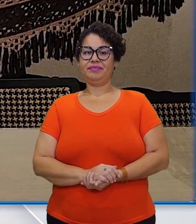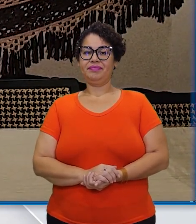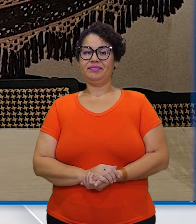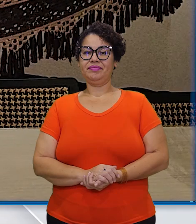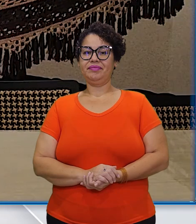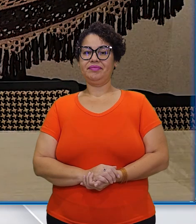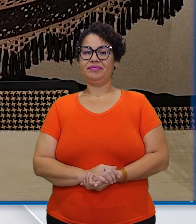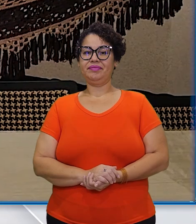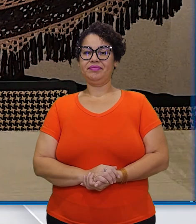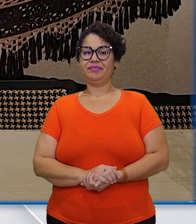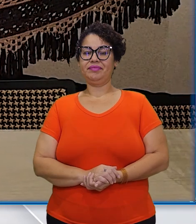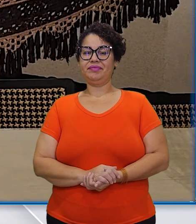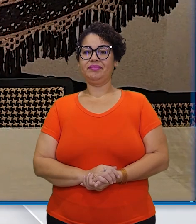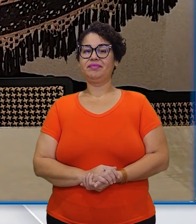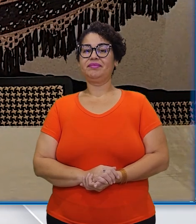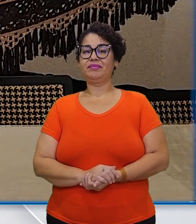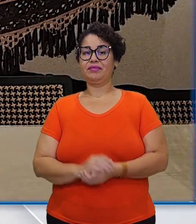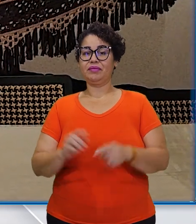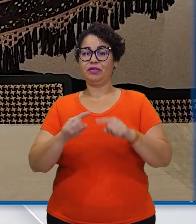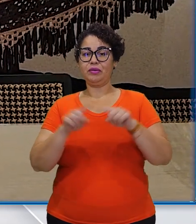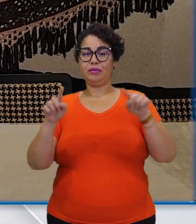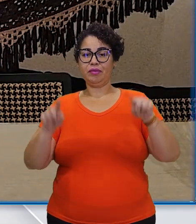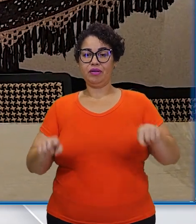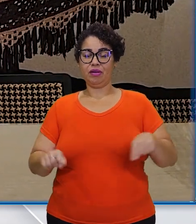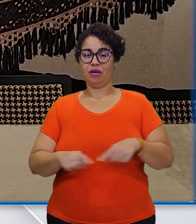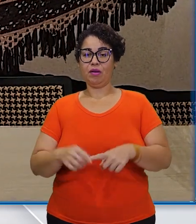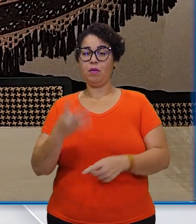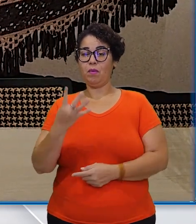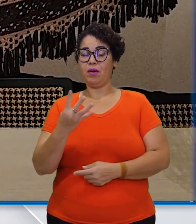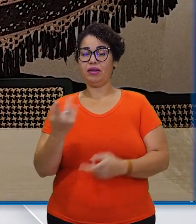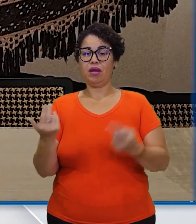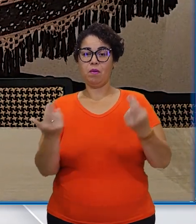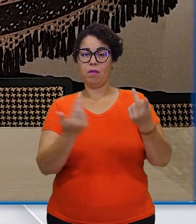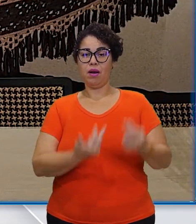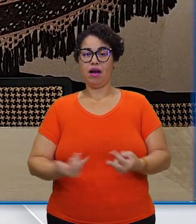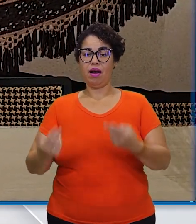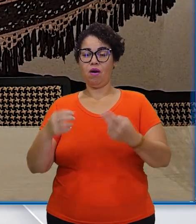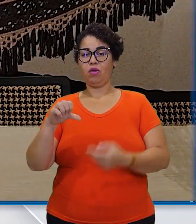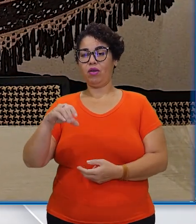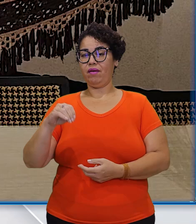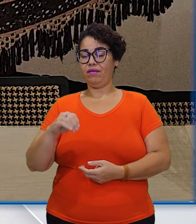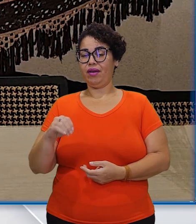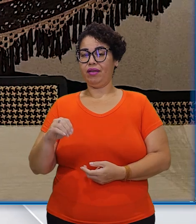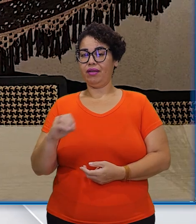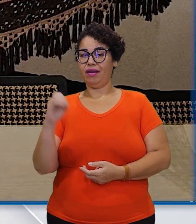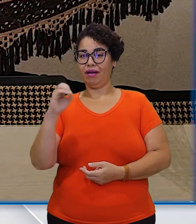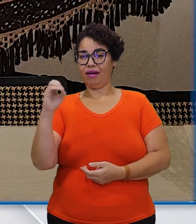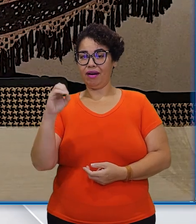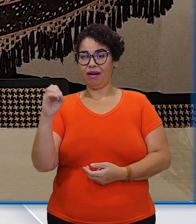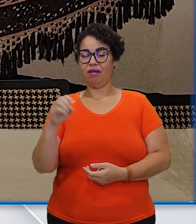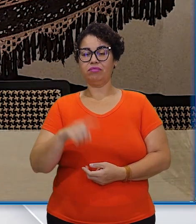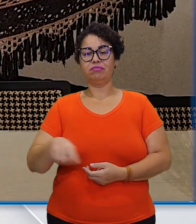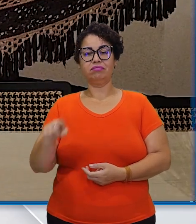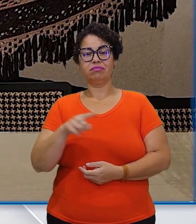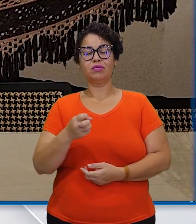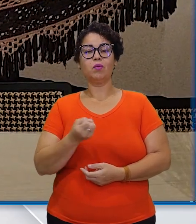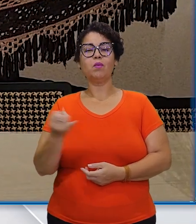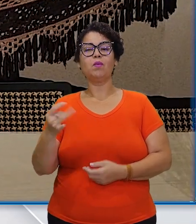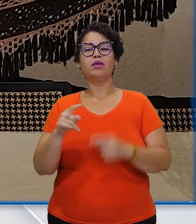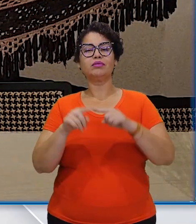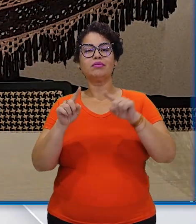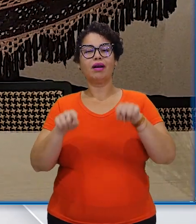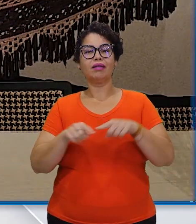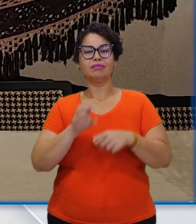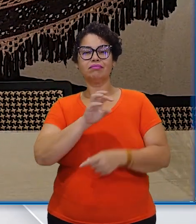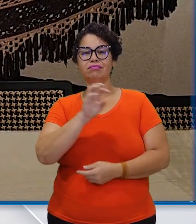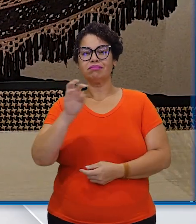Pronto. 4 lados iguais, 4 ângulos iguais, de 90 graus, certo? Um quadrado. Quantos quadradinhos nós temos aqui?